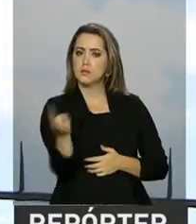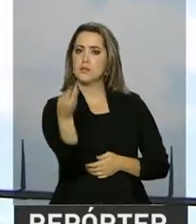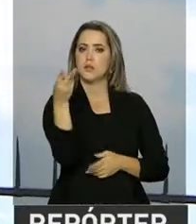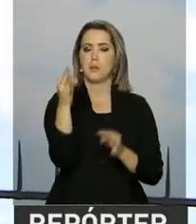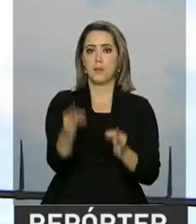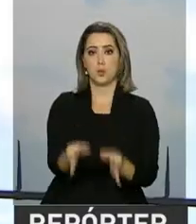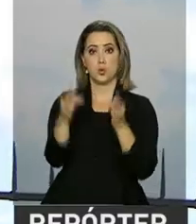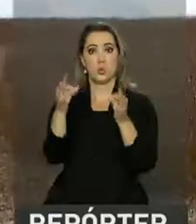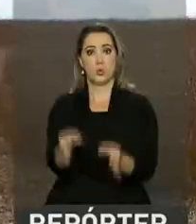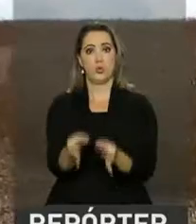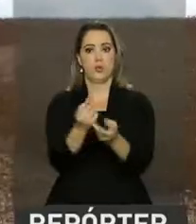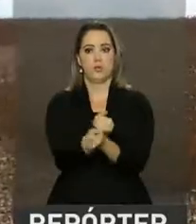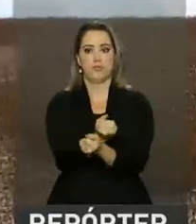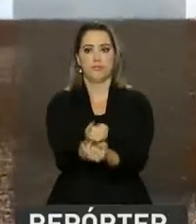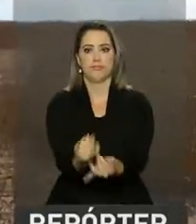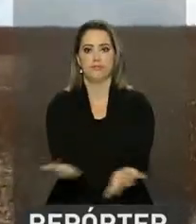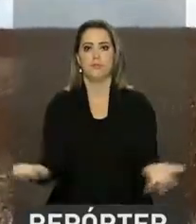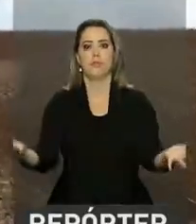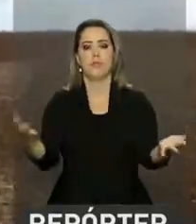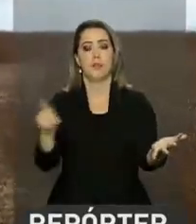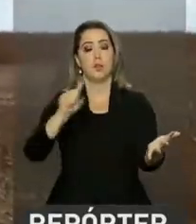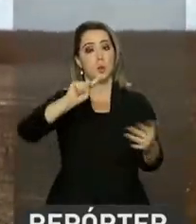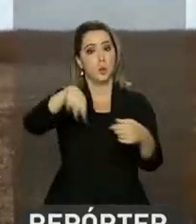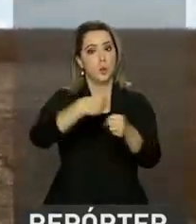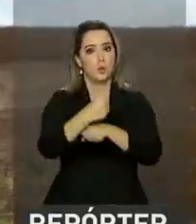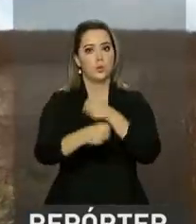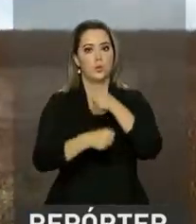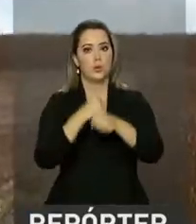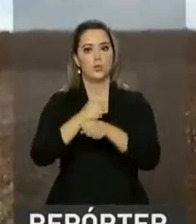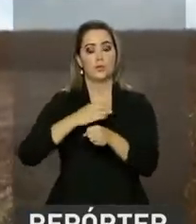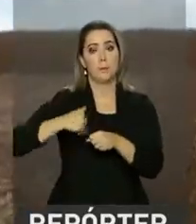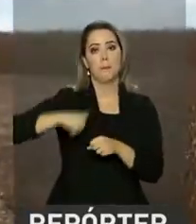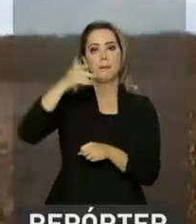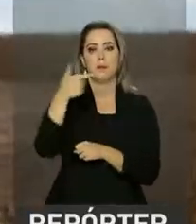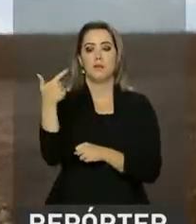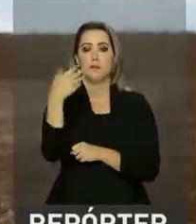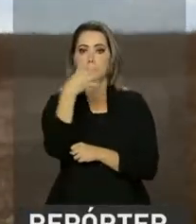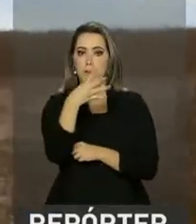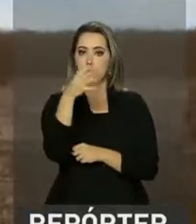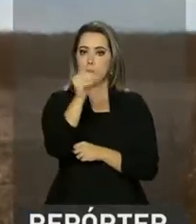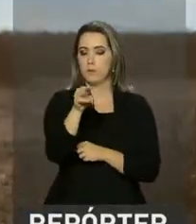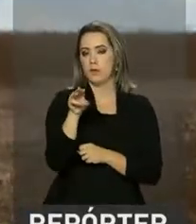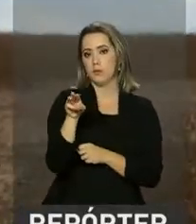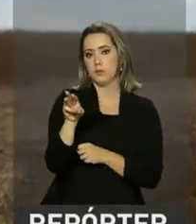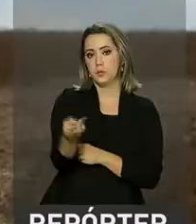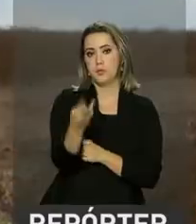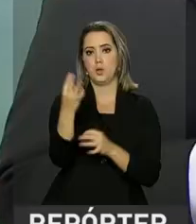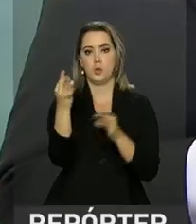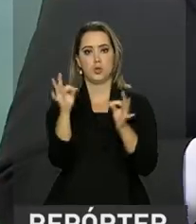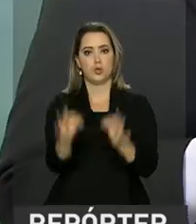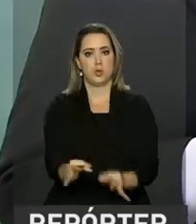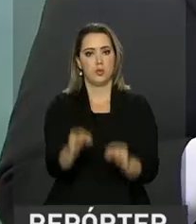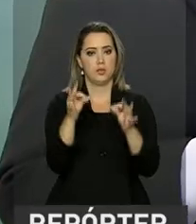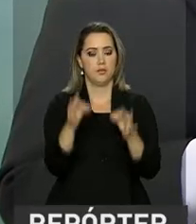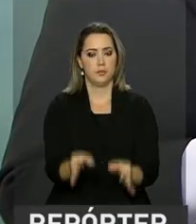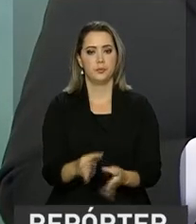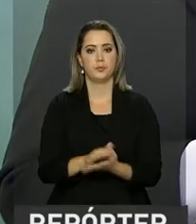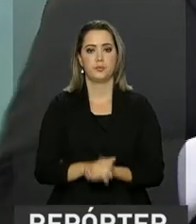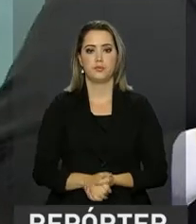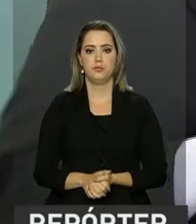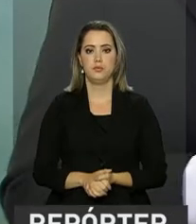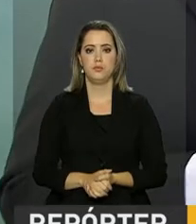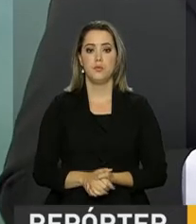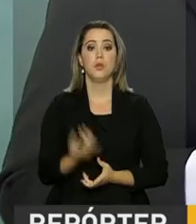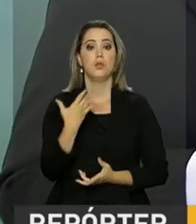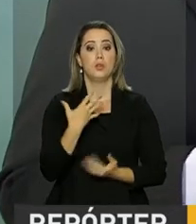de grãos e no ano que vem pode chegar a 240 milhões de toneladas além da safra recorde